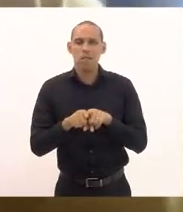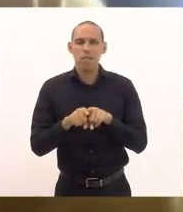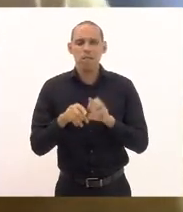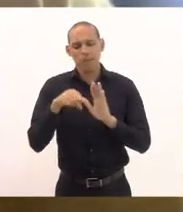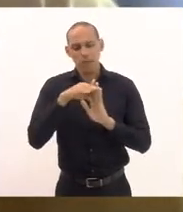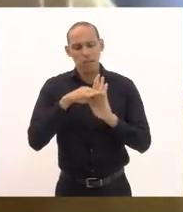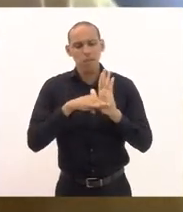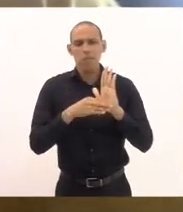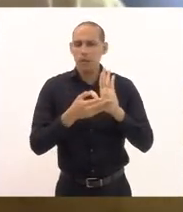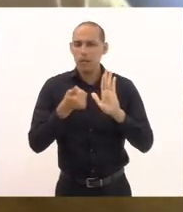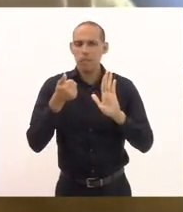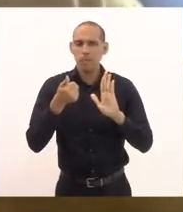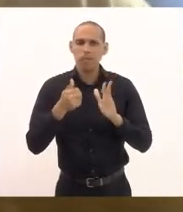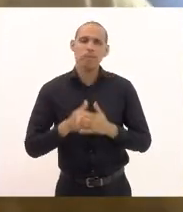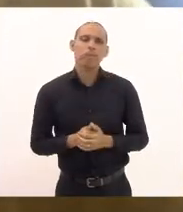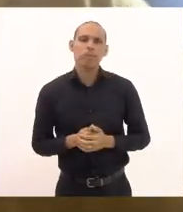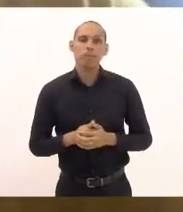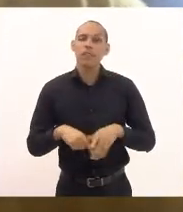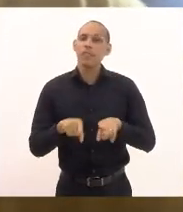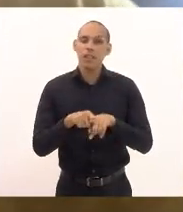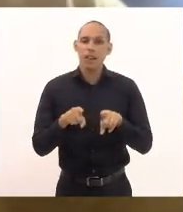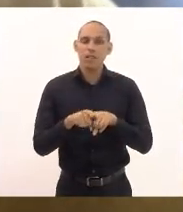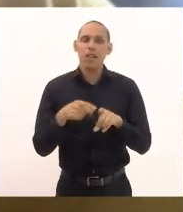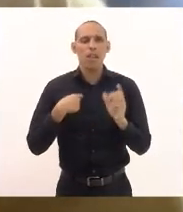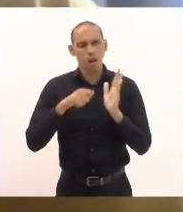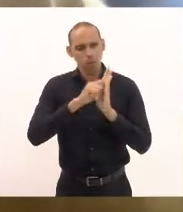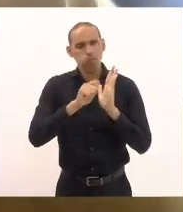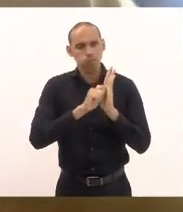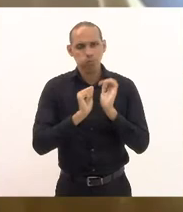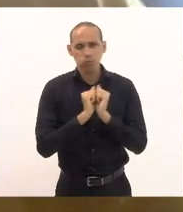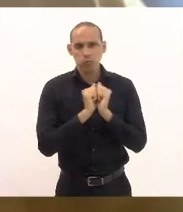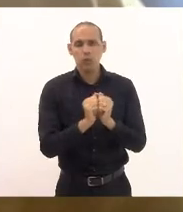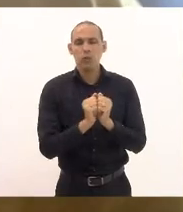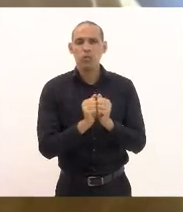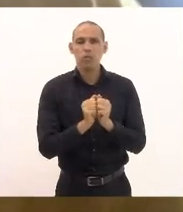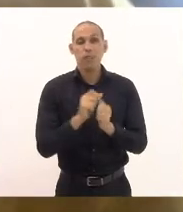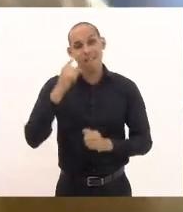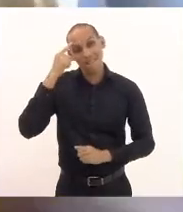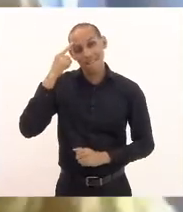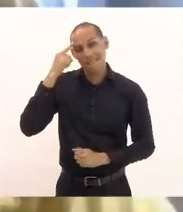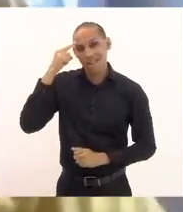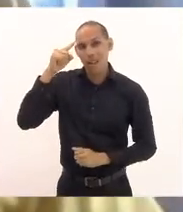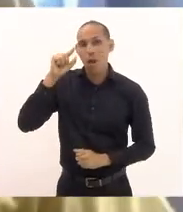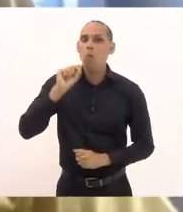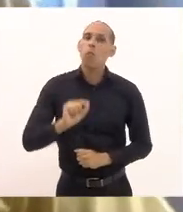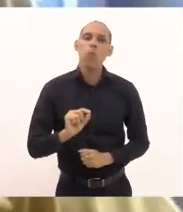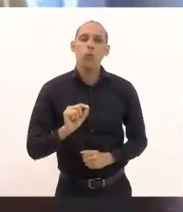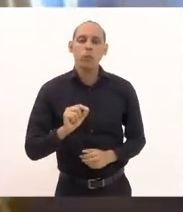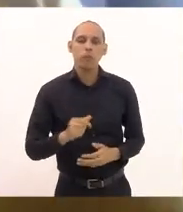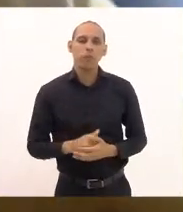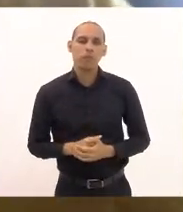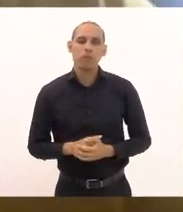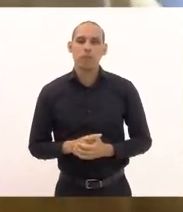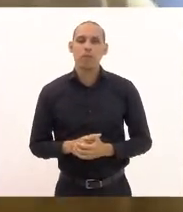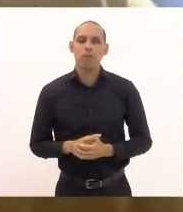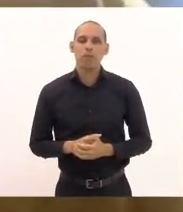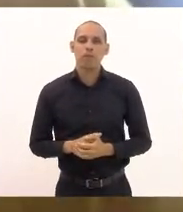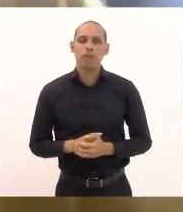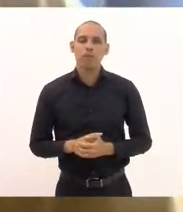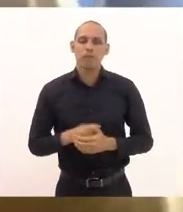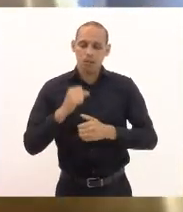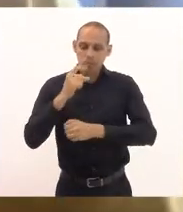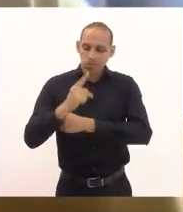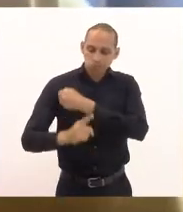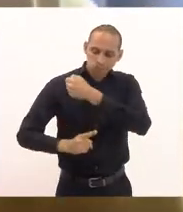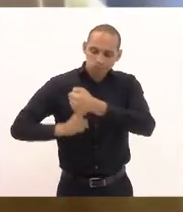pauta, também sou coautor dele. Aliás, a ideia original desse projeto, que dá mais um ano